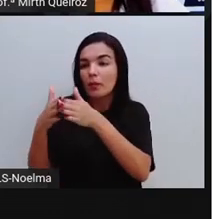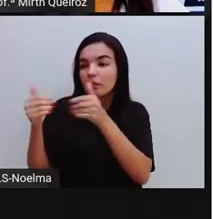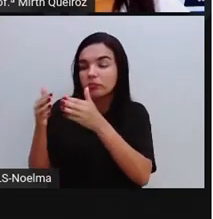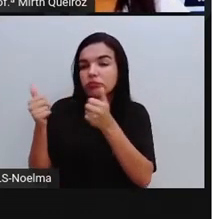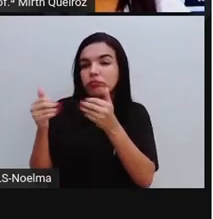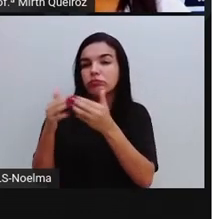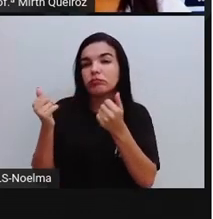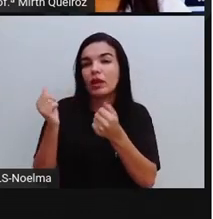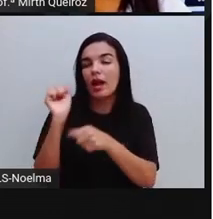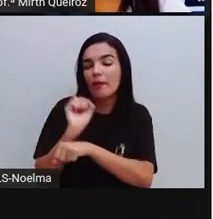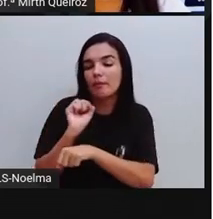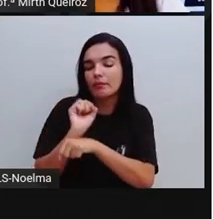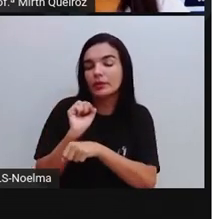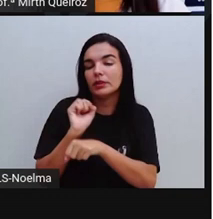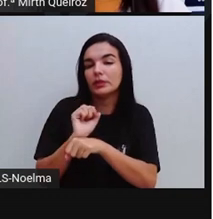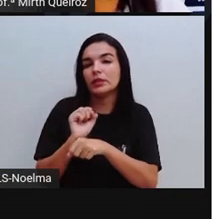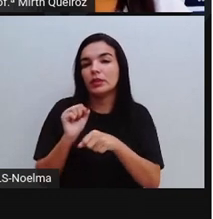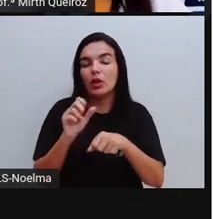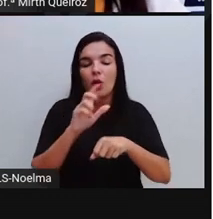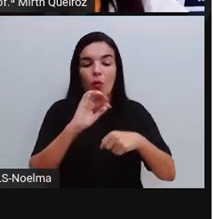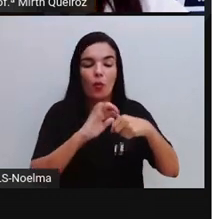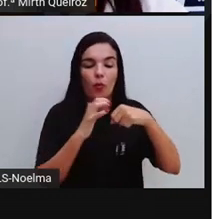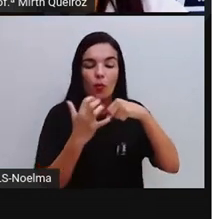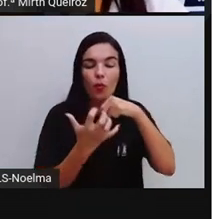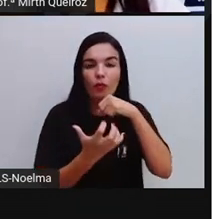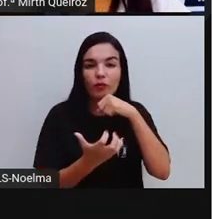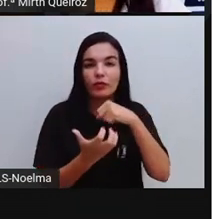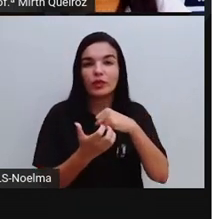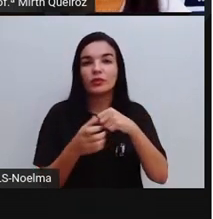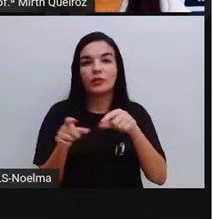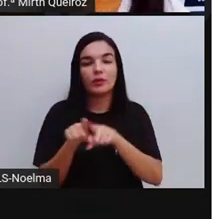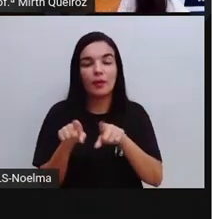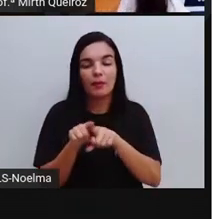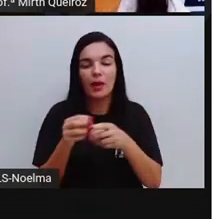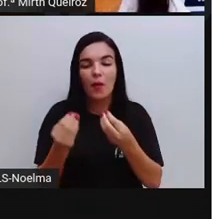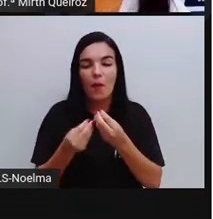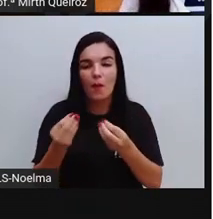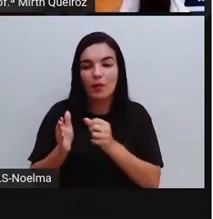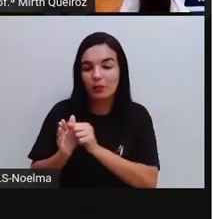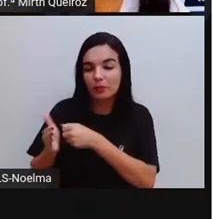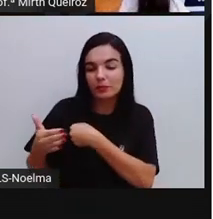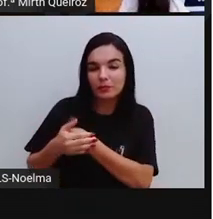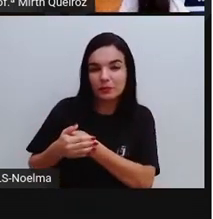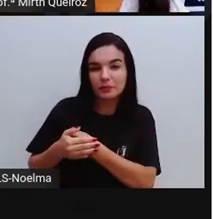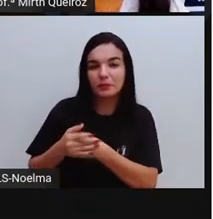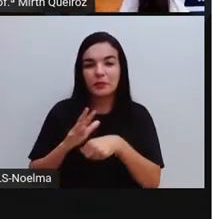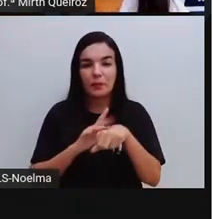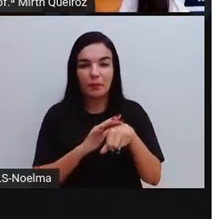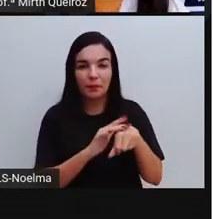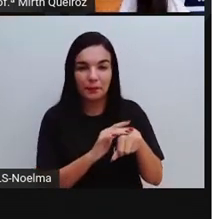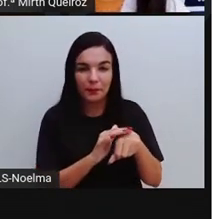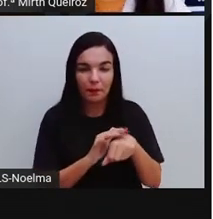Covid aí contra a Covid como forma de prevenção dessa doença